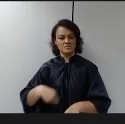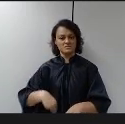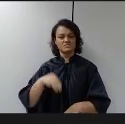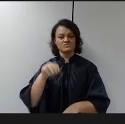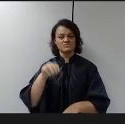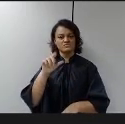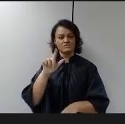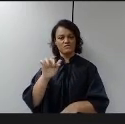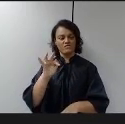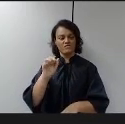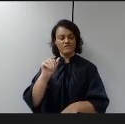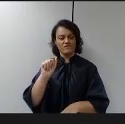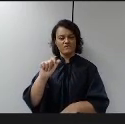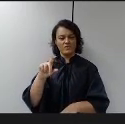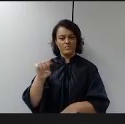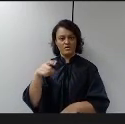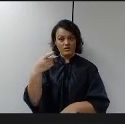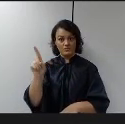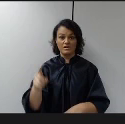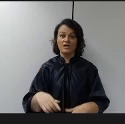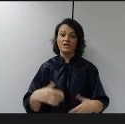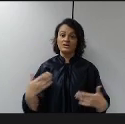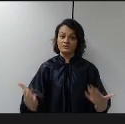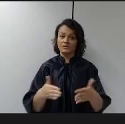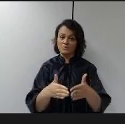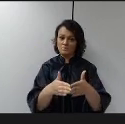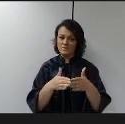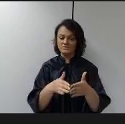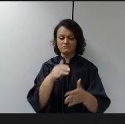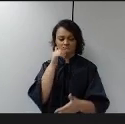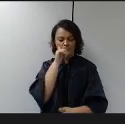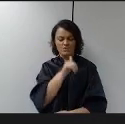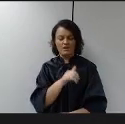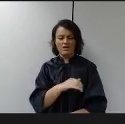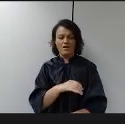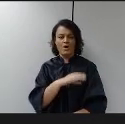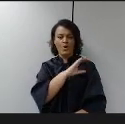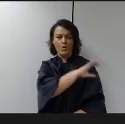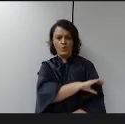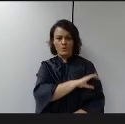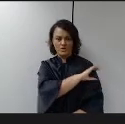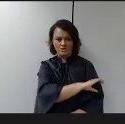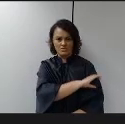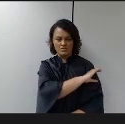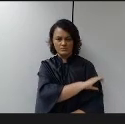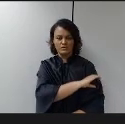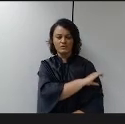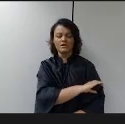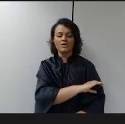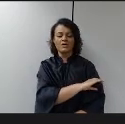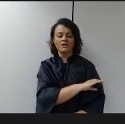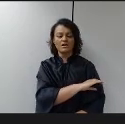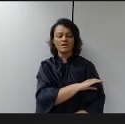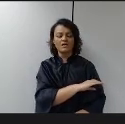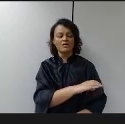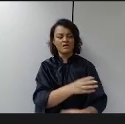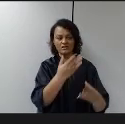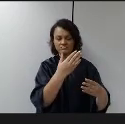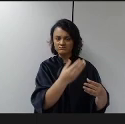eu peço à senhora coordenadora para transmitir à família